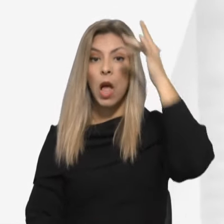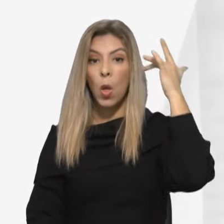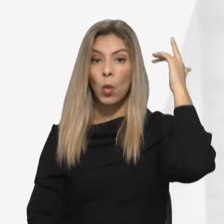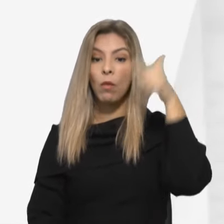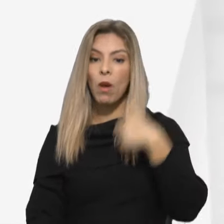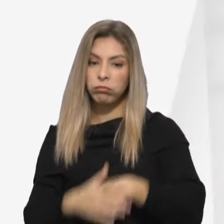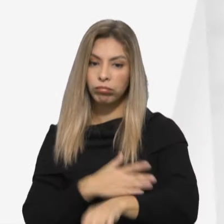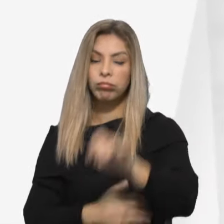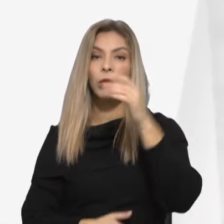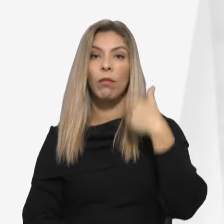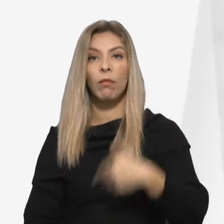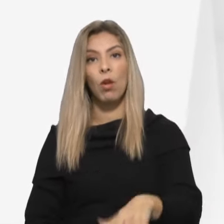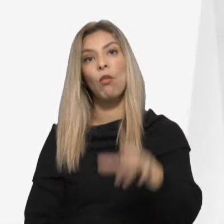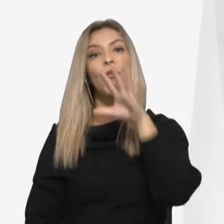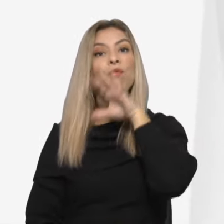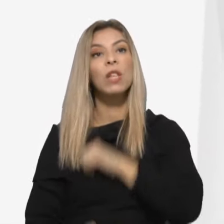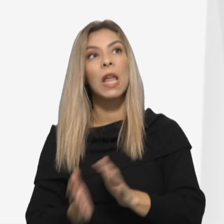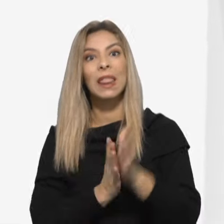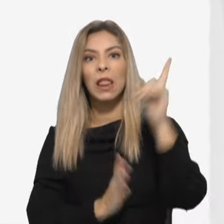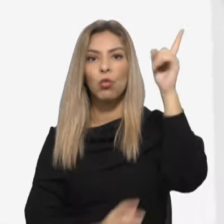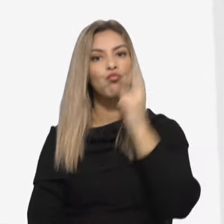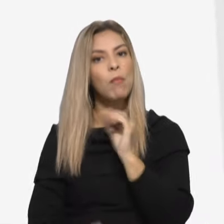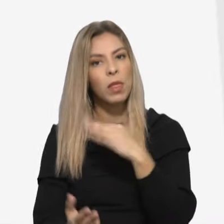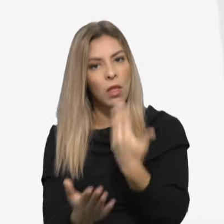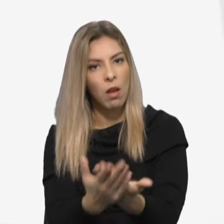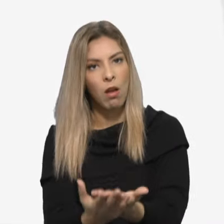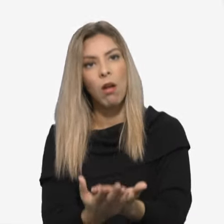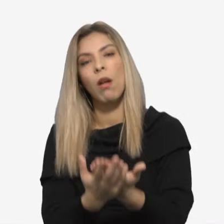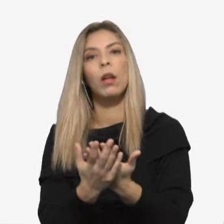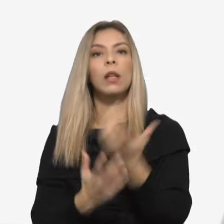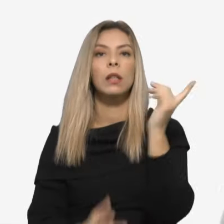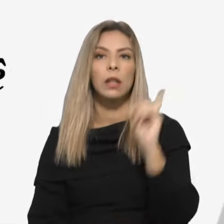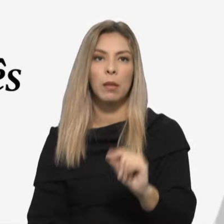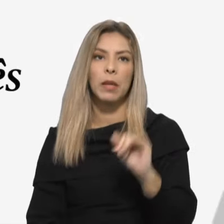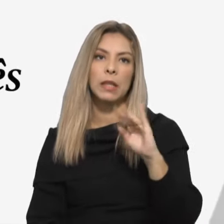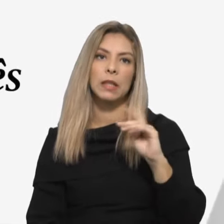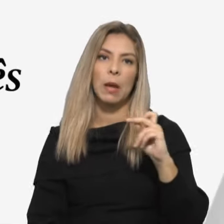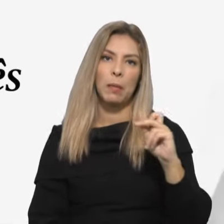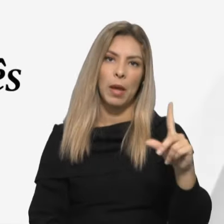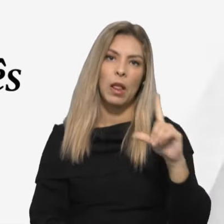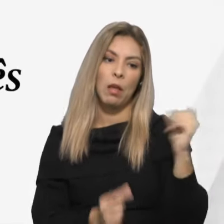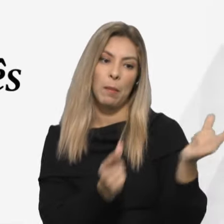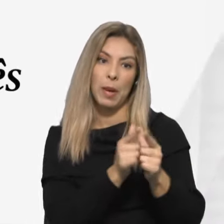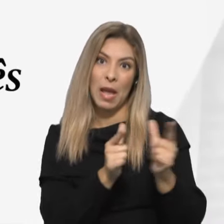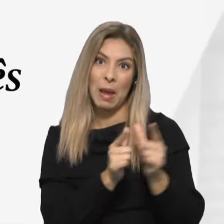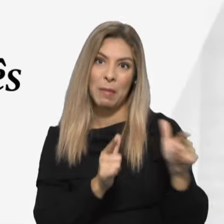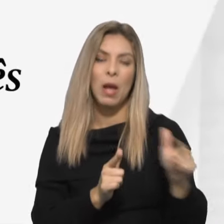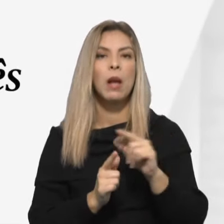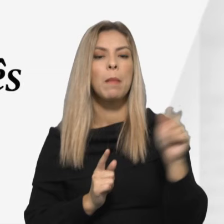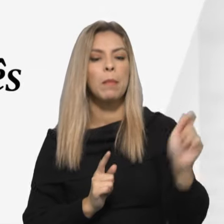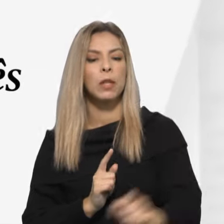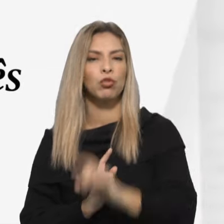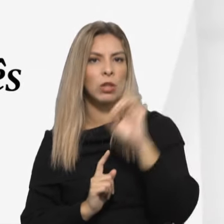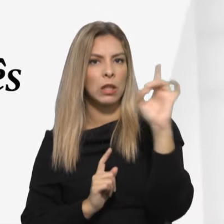Deus. E a tua parenta Isabel concebeu também um filho na sua velhice, e este é o 6º mês daquela a quem